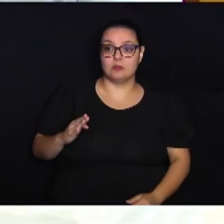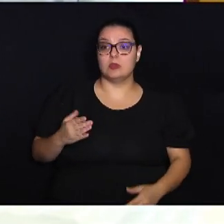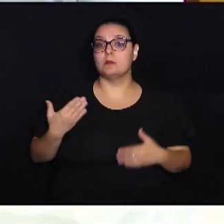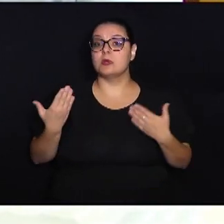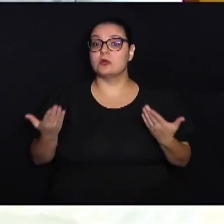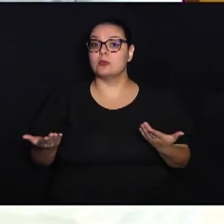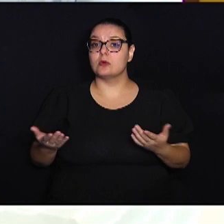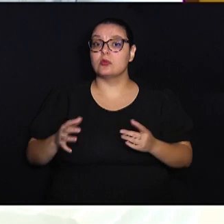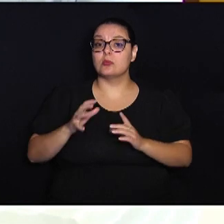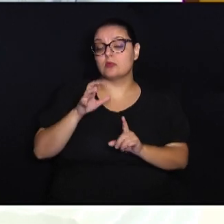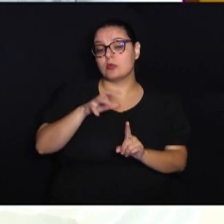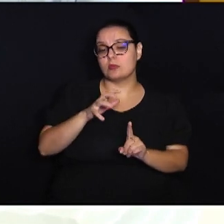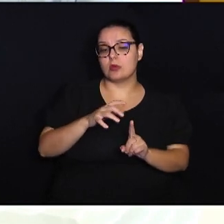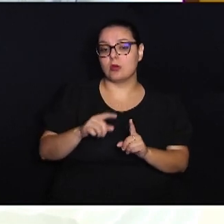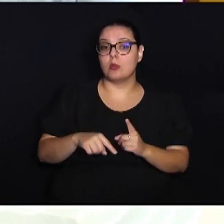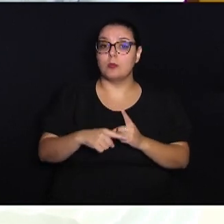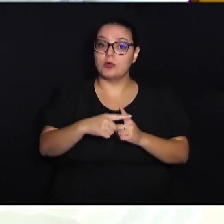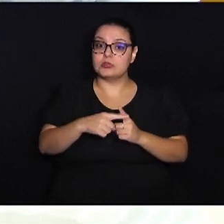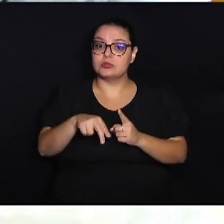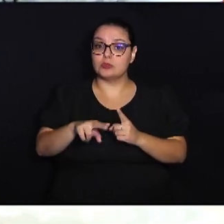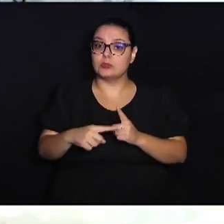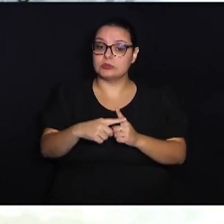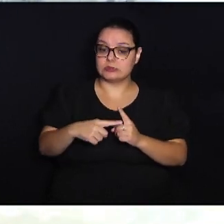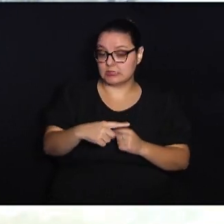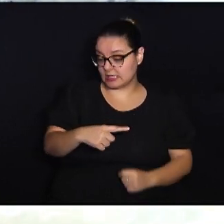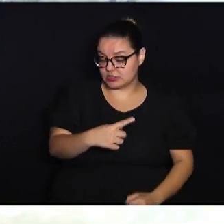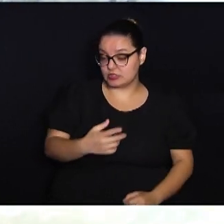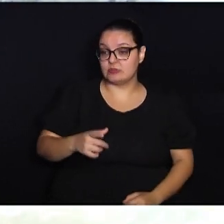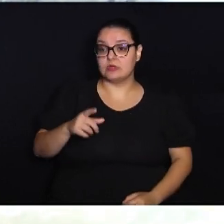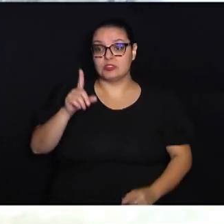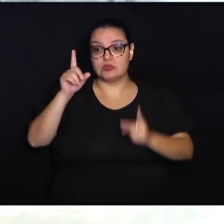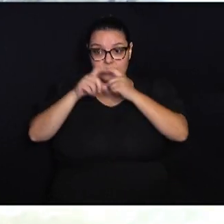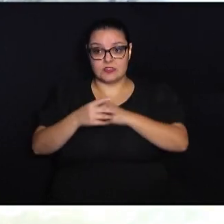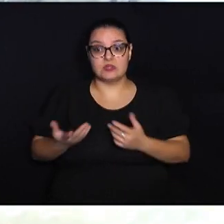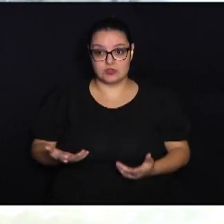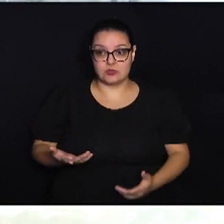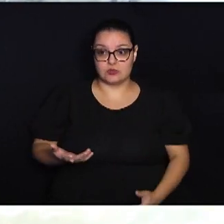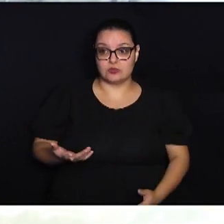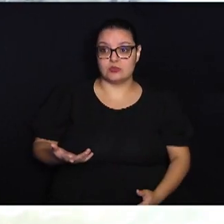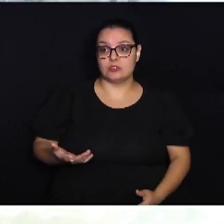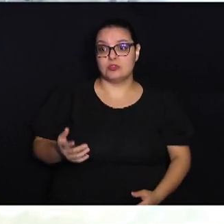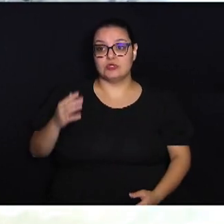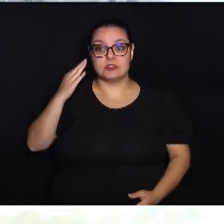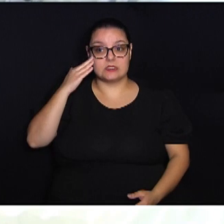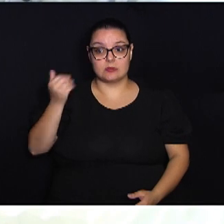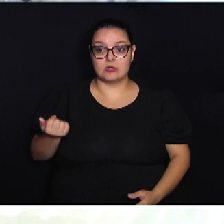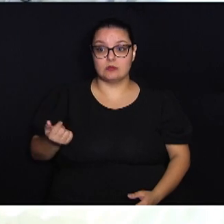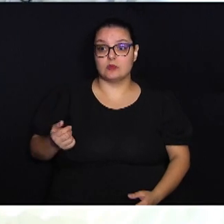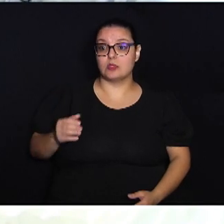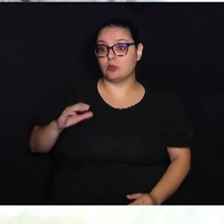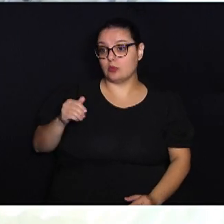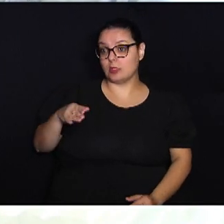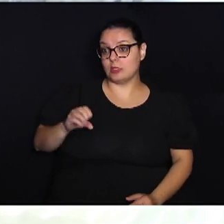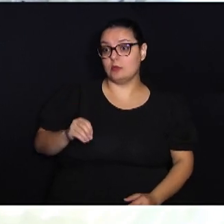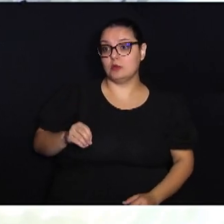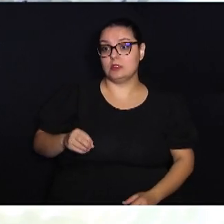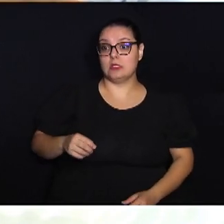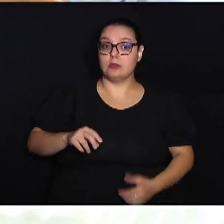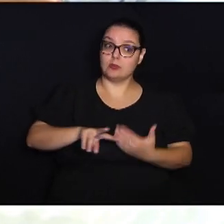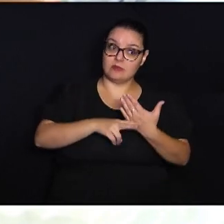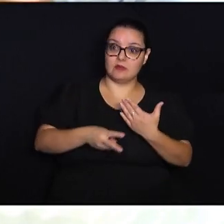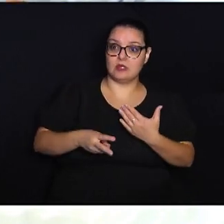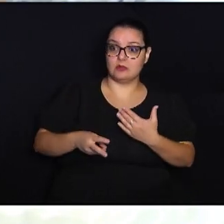de ver a agroecologia para mostrar como ela é muito mais diversa e faz a gente refletir sobre como a gente pode implementar, como às vezes existem